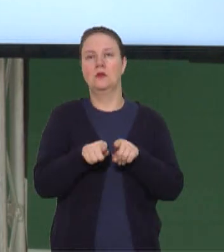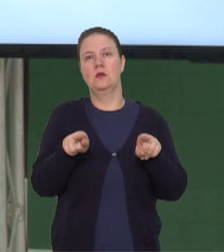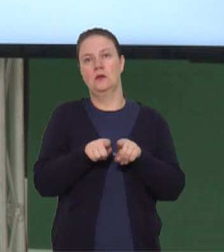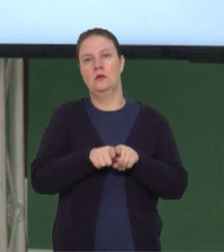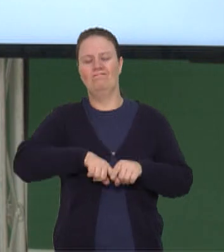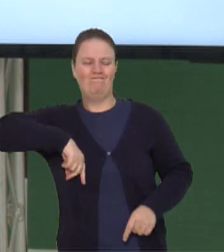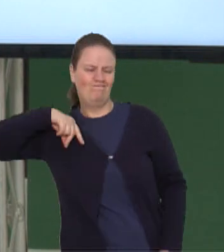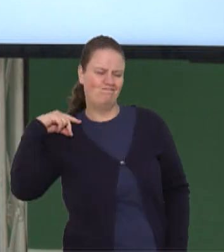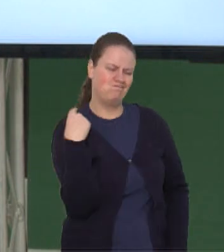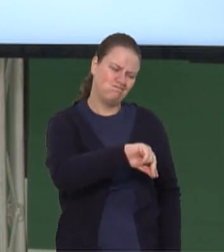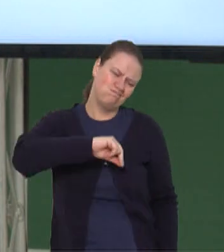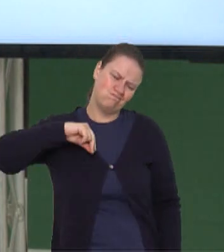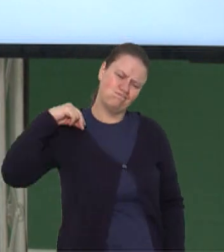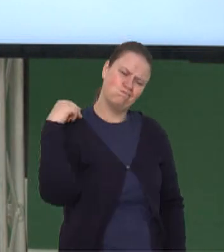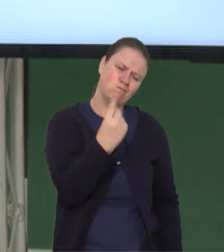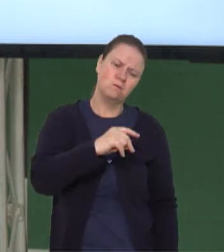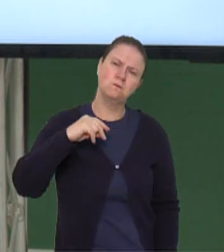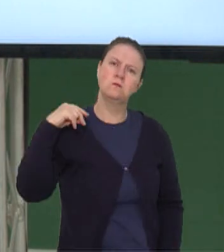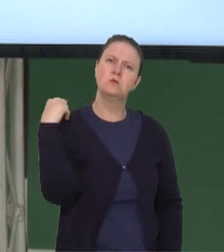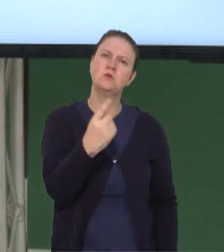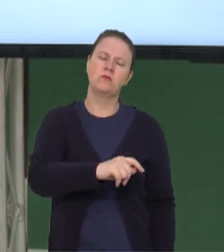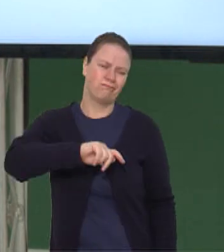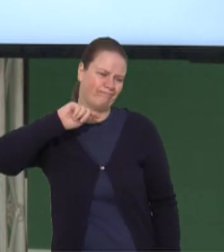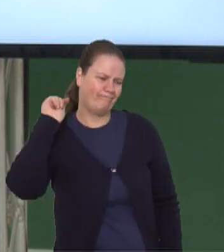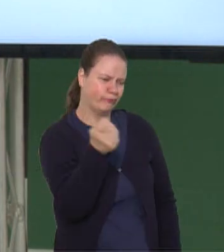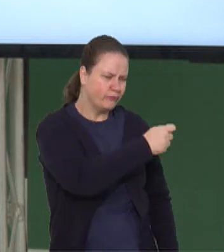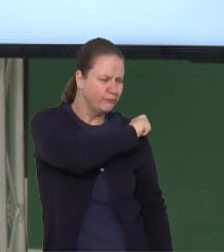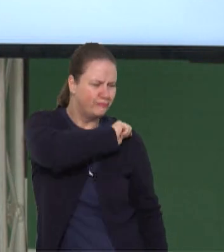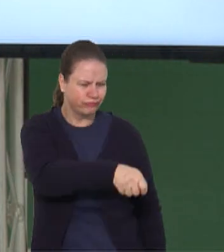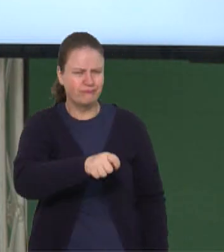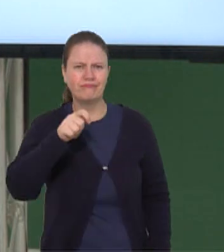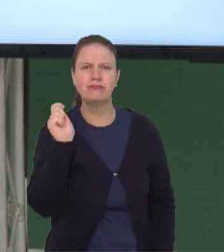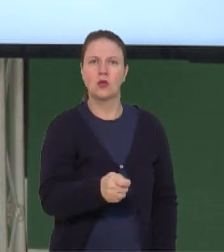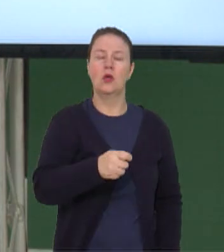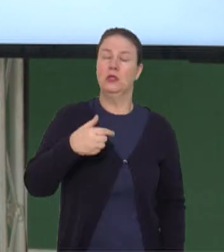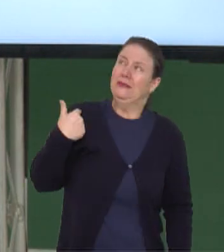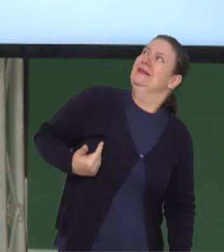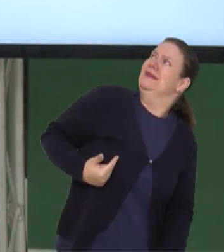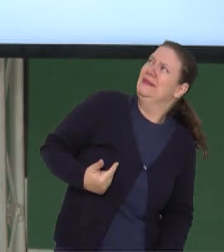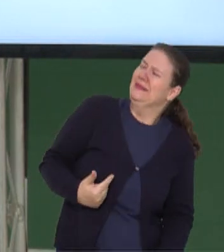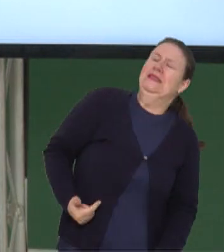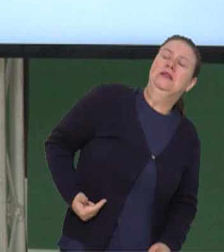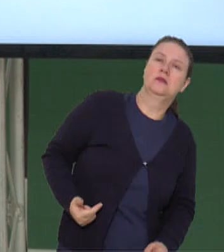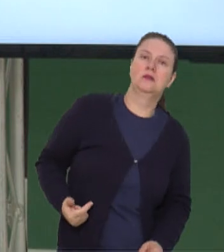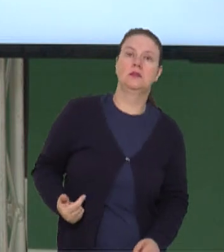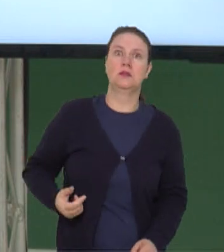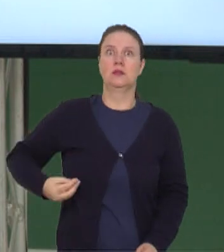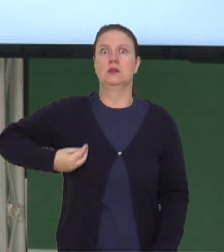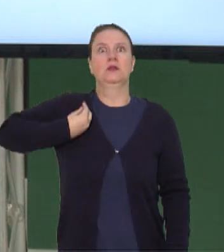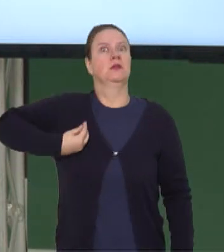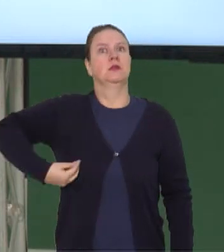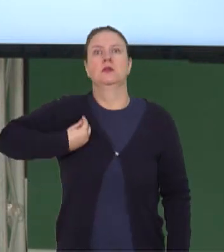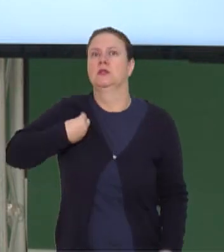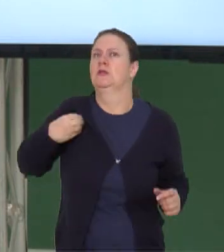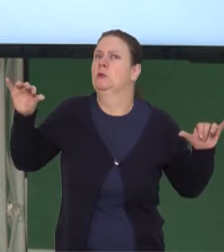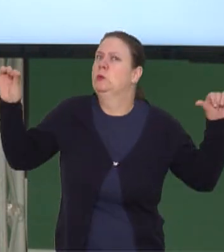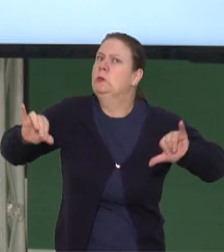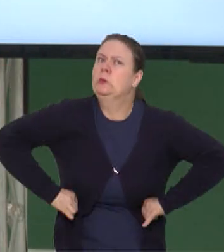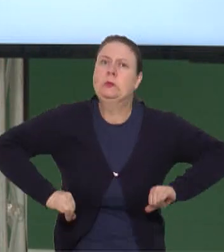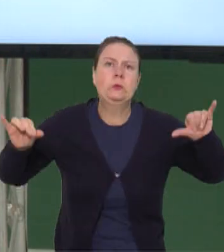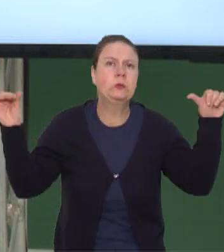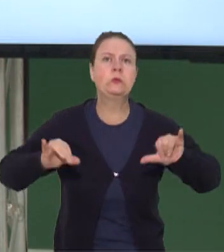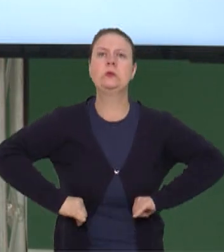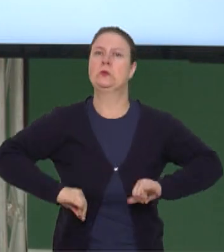dos maus tratos que eram impostos pelos feitores, eles apanhavam constantemente, então era uma vida extremamente